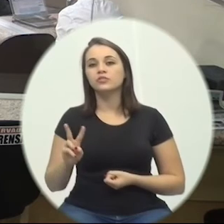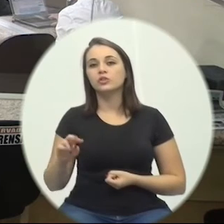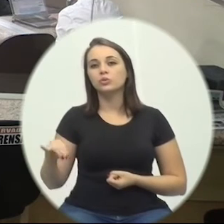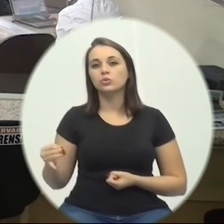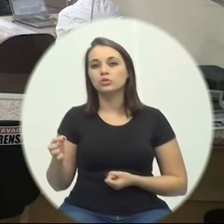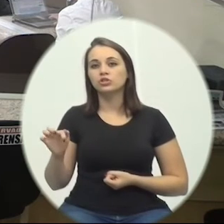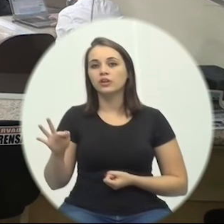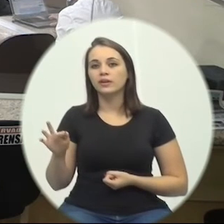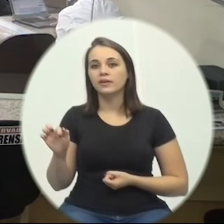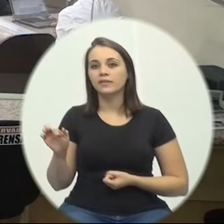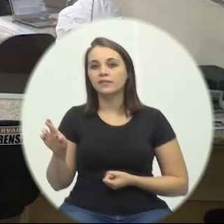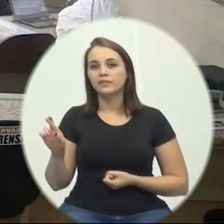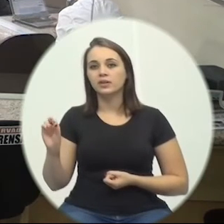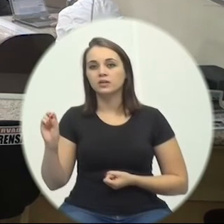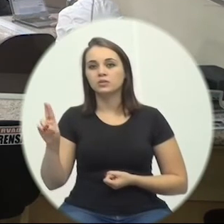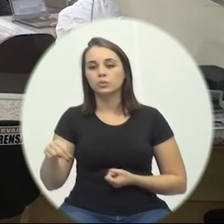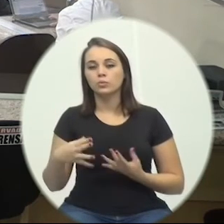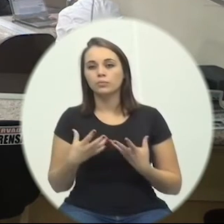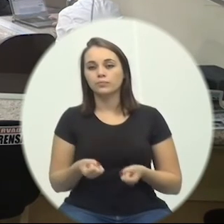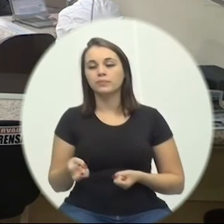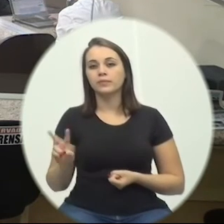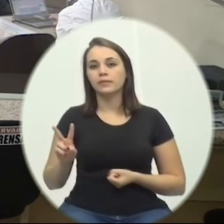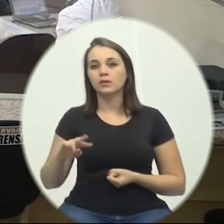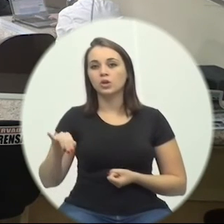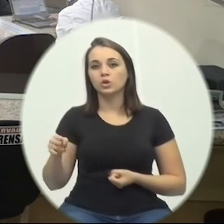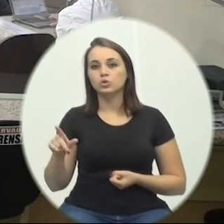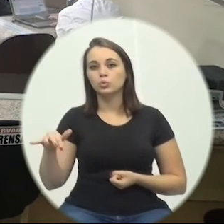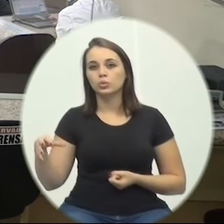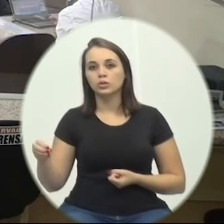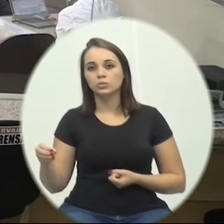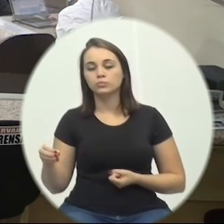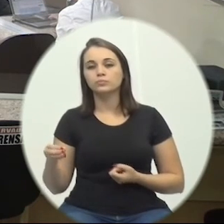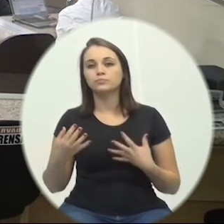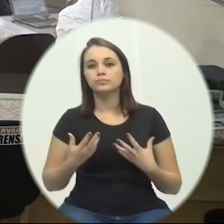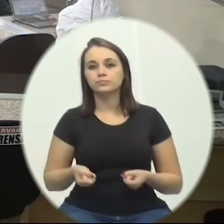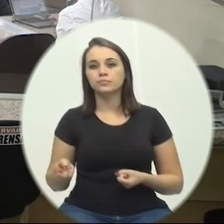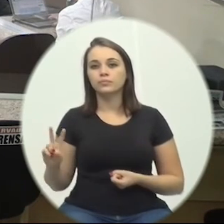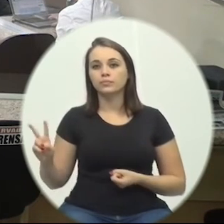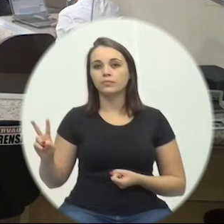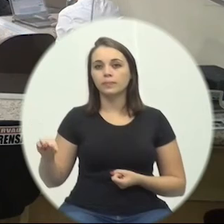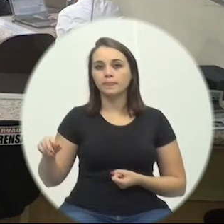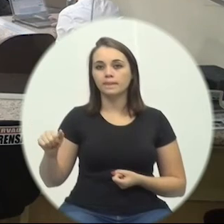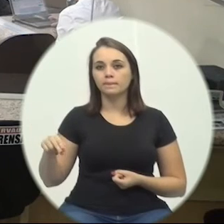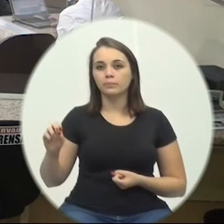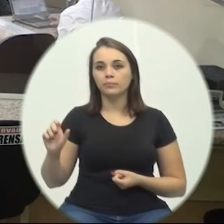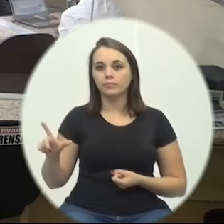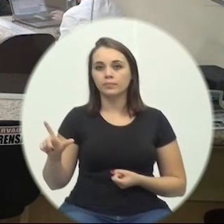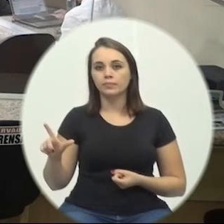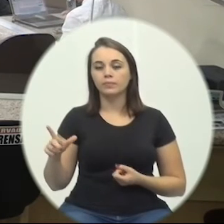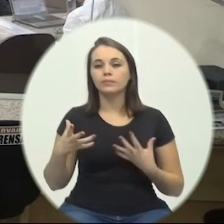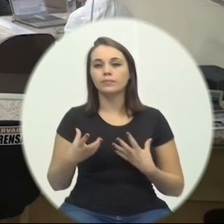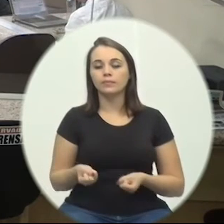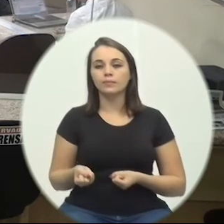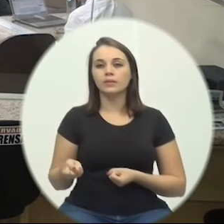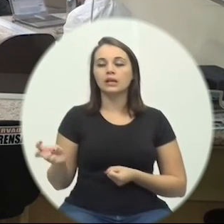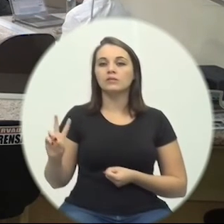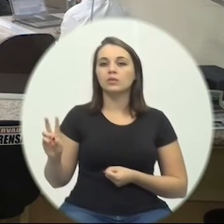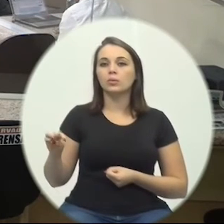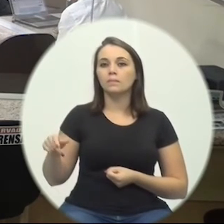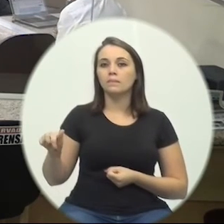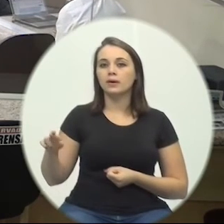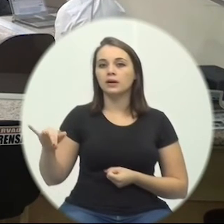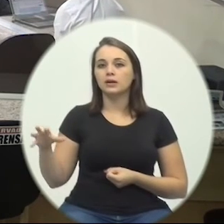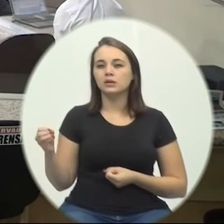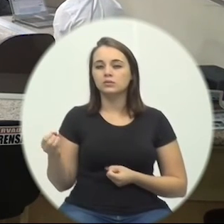Jefferson Monteiro. A favor, vereador Júlio Kaminski. A favor, vereador Manuel Rosenck. A favor, vereador Márcio